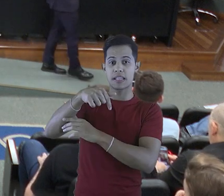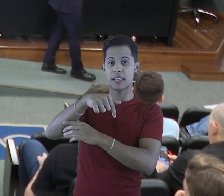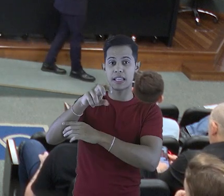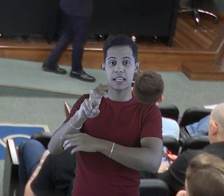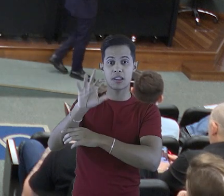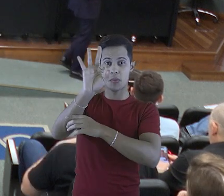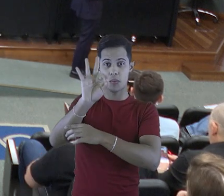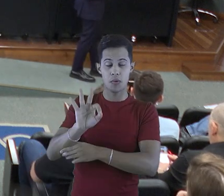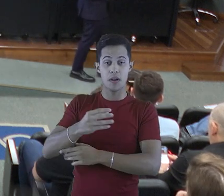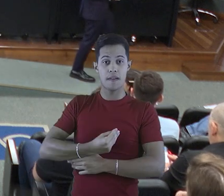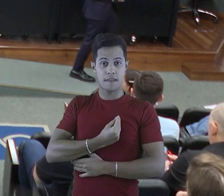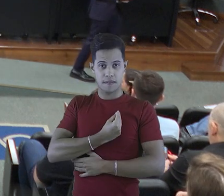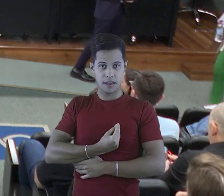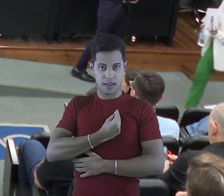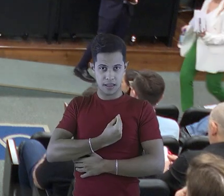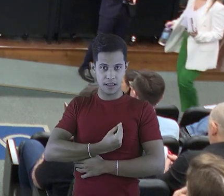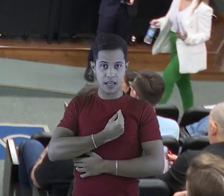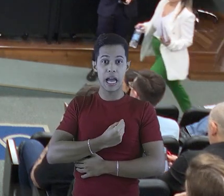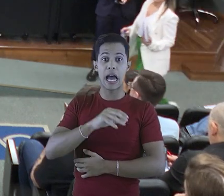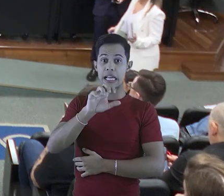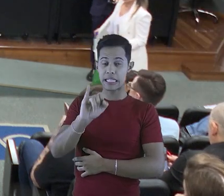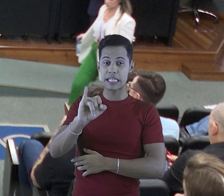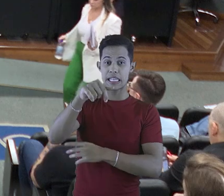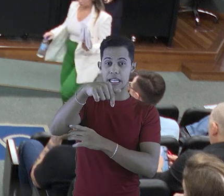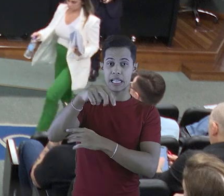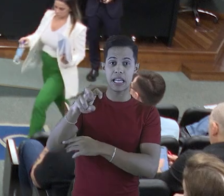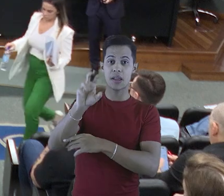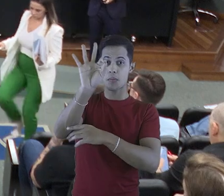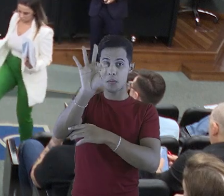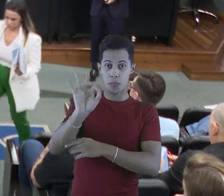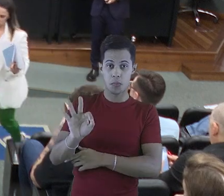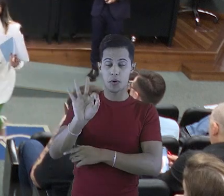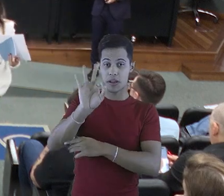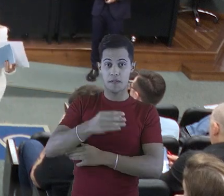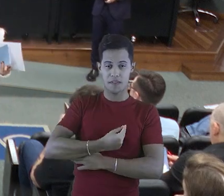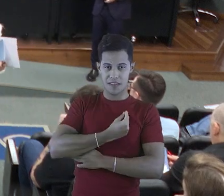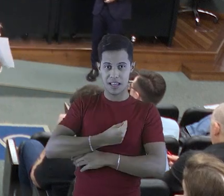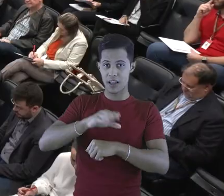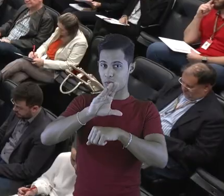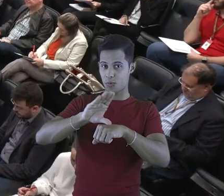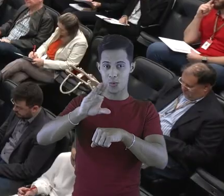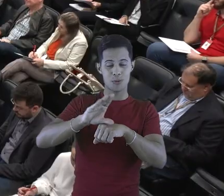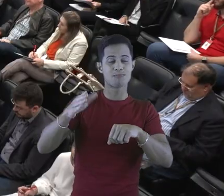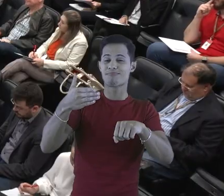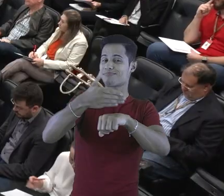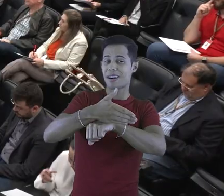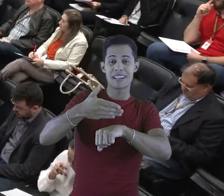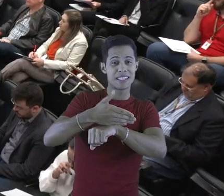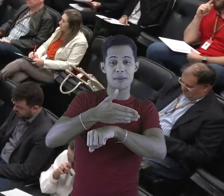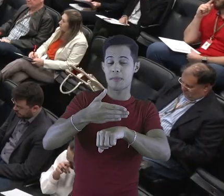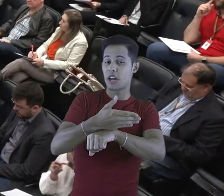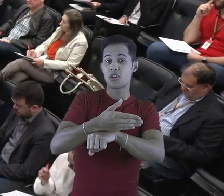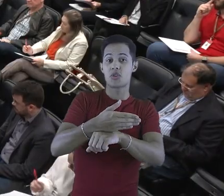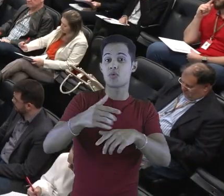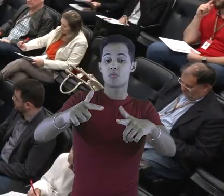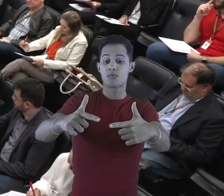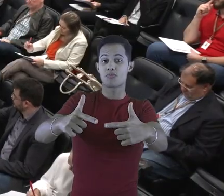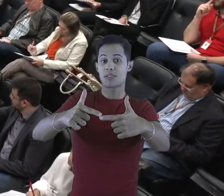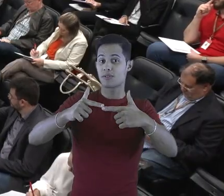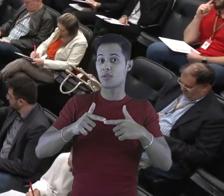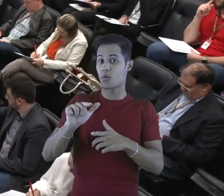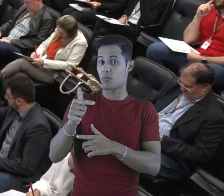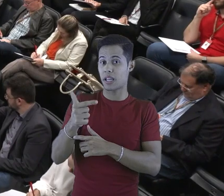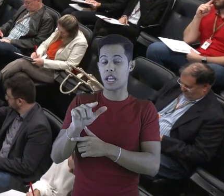presença. Se essa frequência for menor do que 75%, o participante terá direito apenas à declaração de participação.